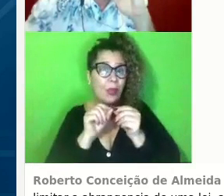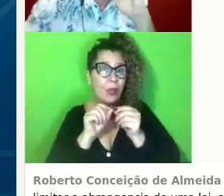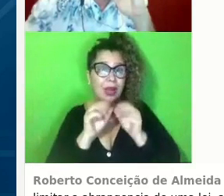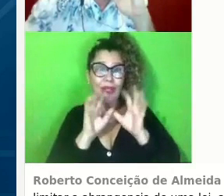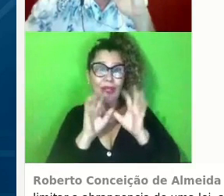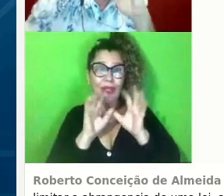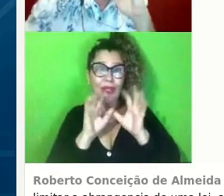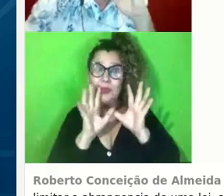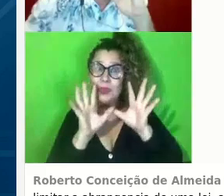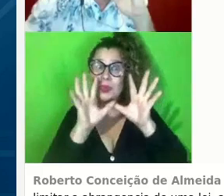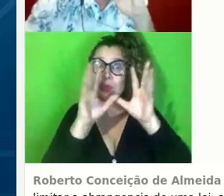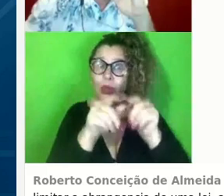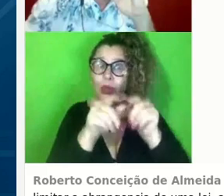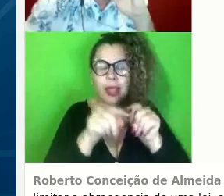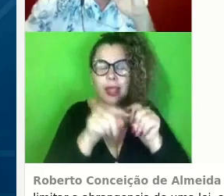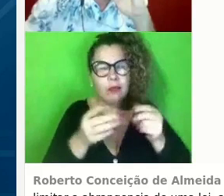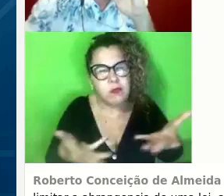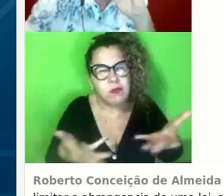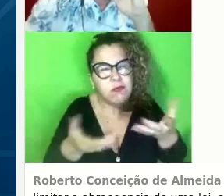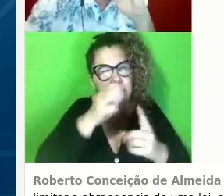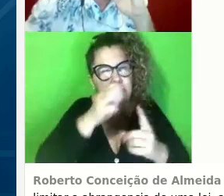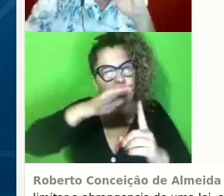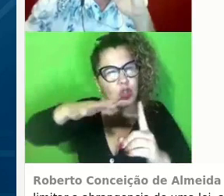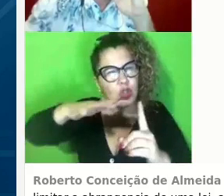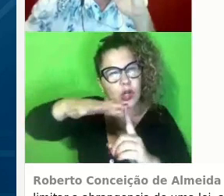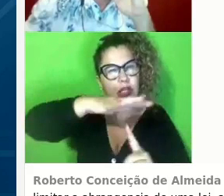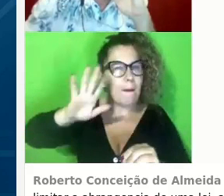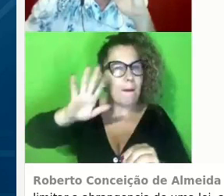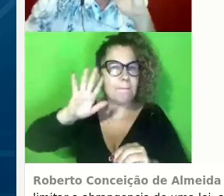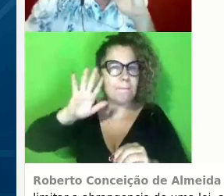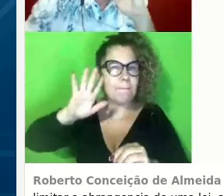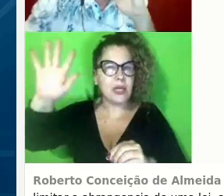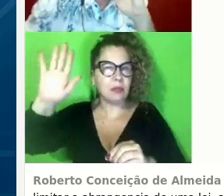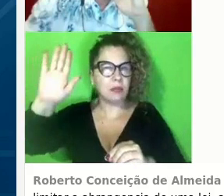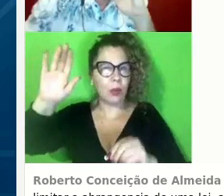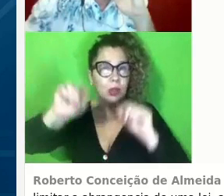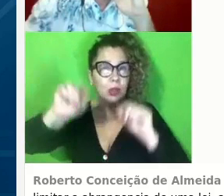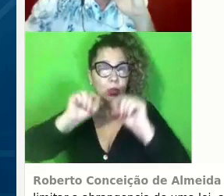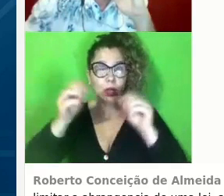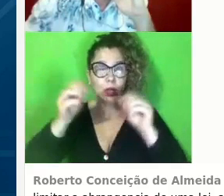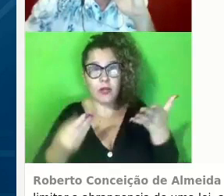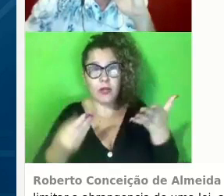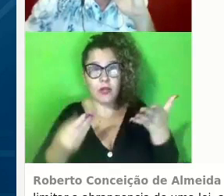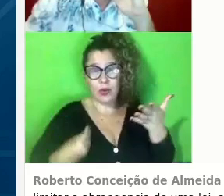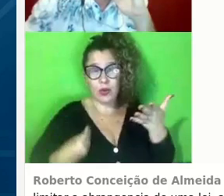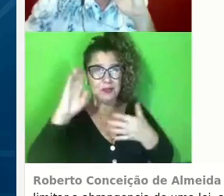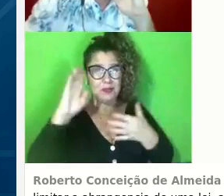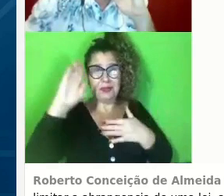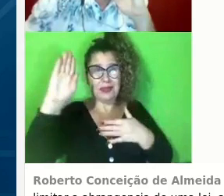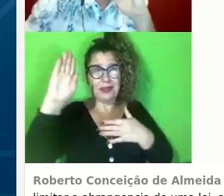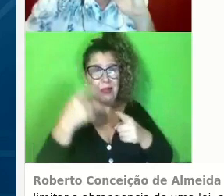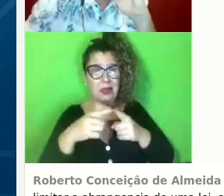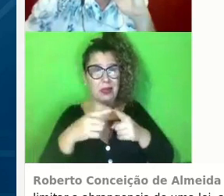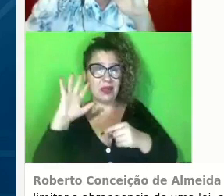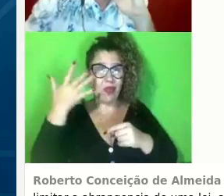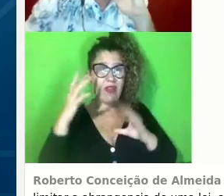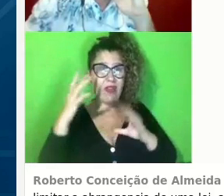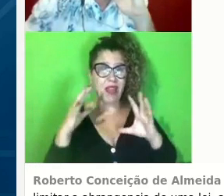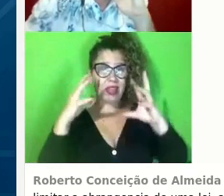o que nós estamos vivendo hoje, né? Porque hoje nós temos que resolver as coisas, né? Digamos, à